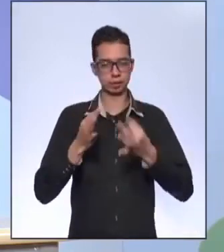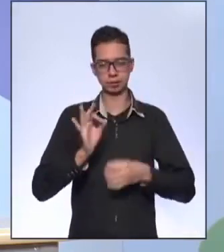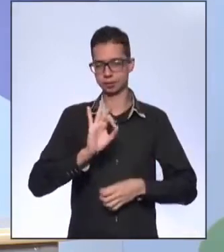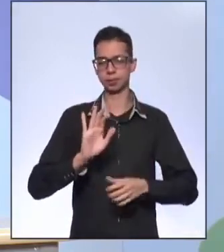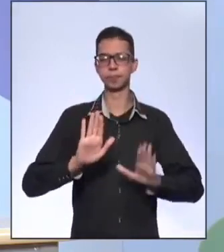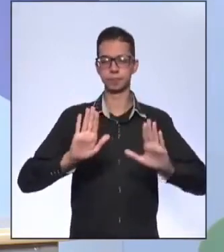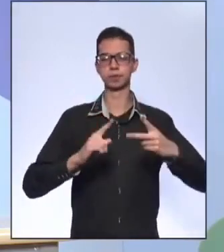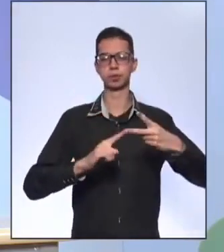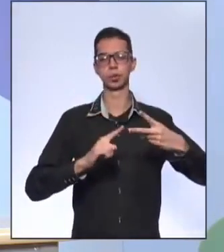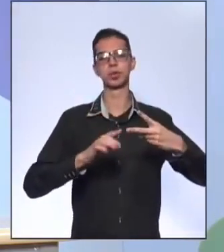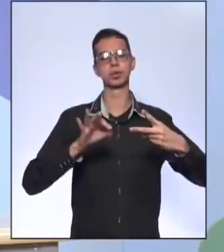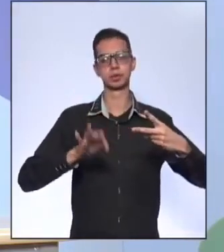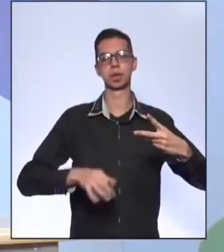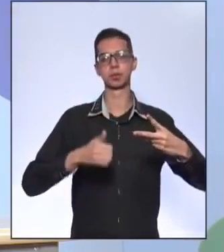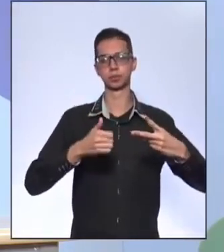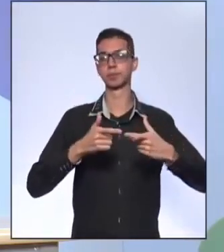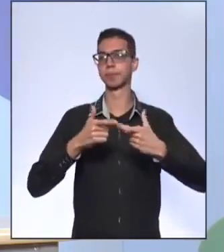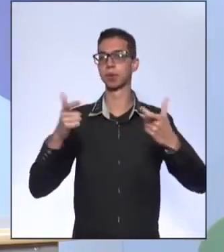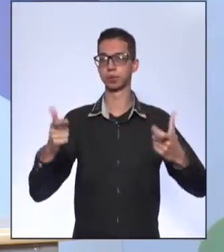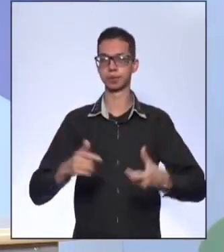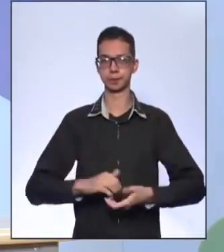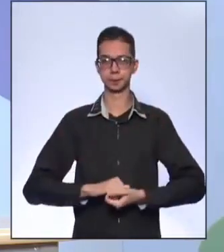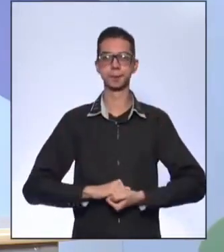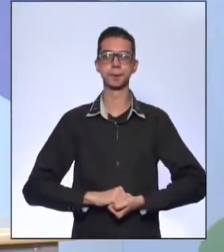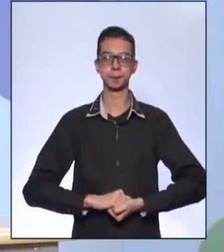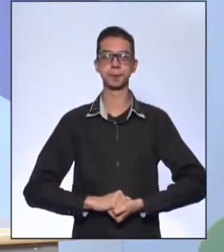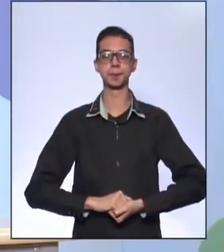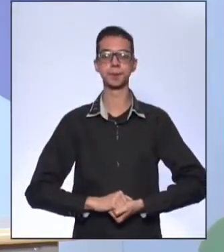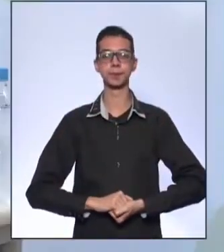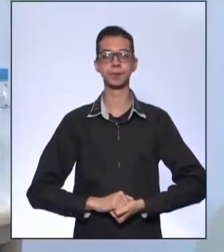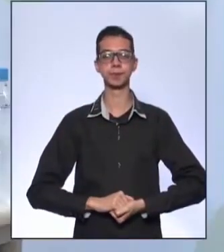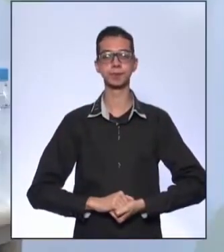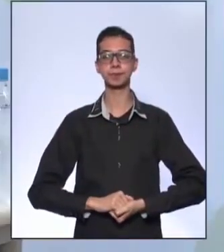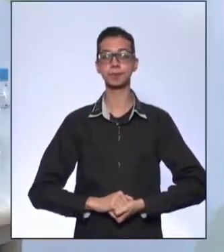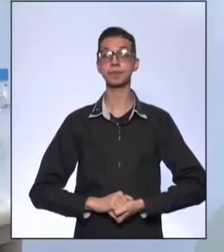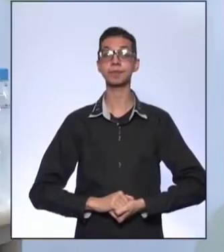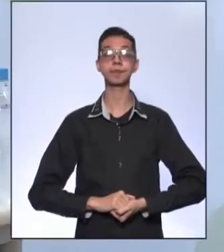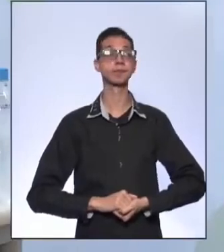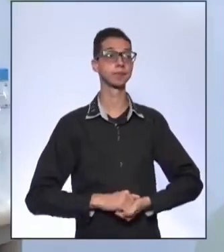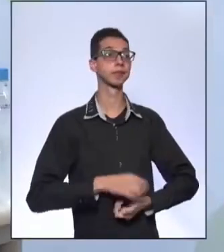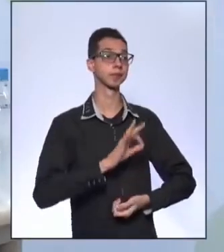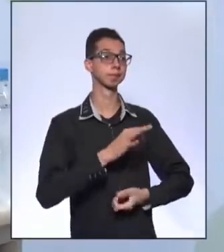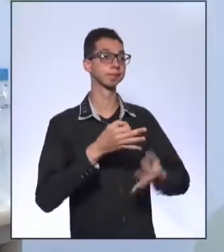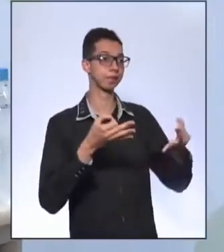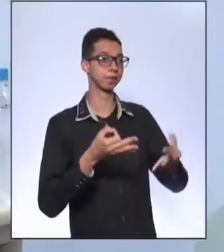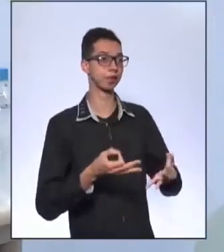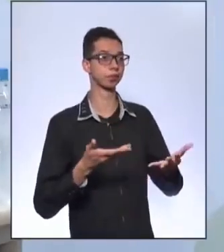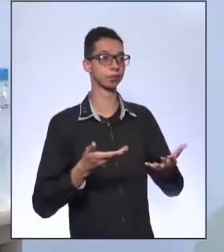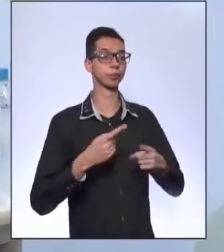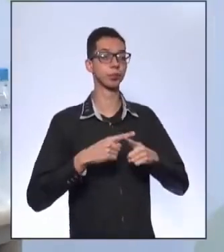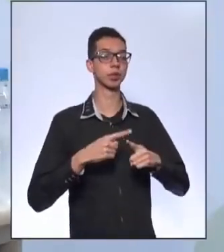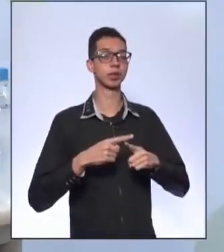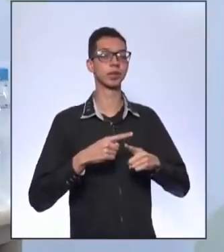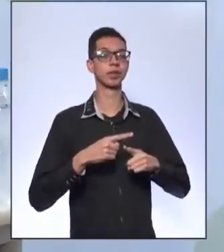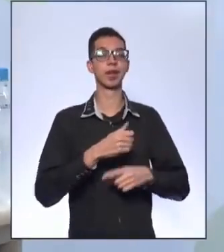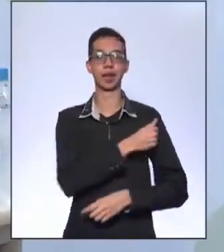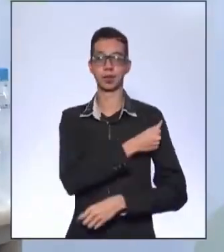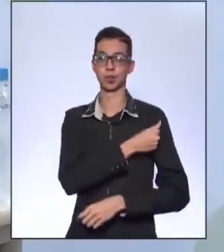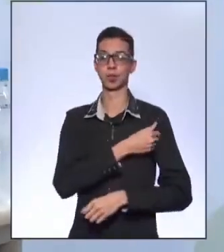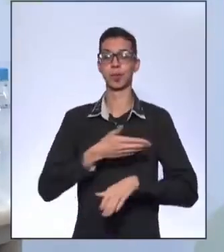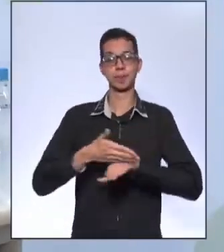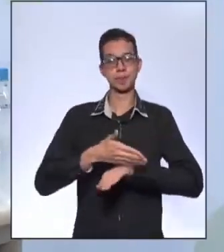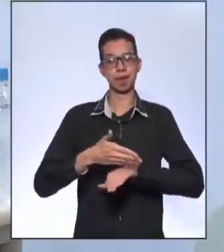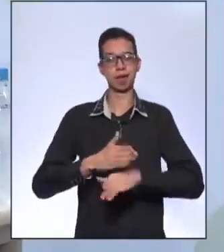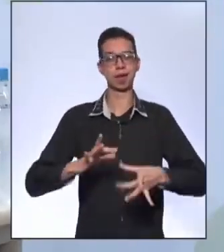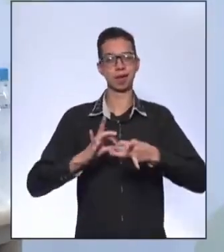atento Mas a questão dois A grande maioria respondeu corretamente perfeito é a participação do aluno é importante para a gente saber até que ponto né